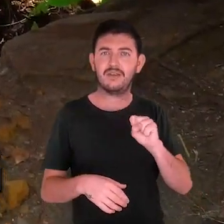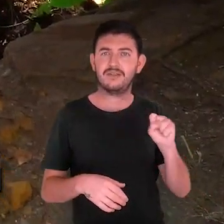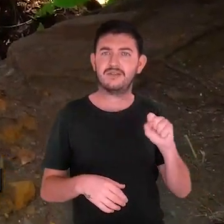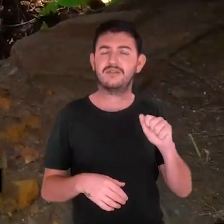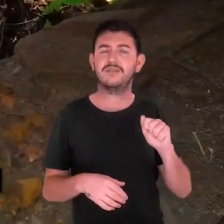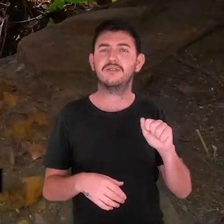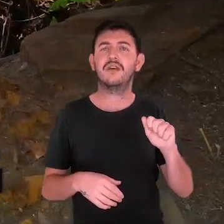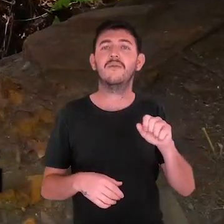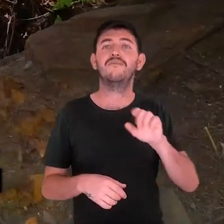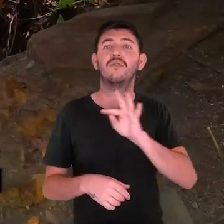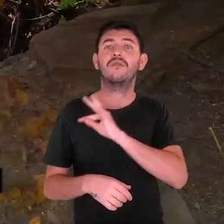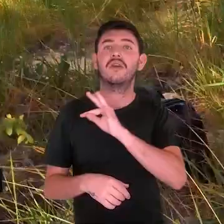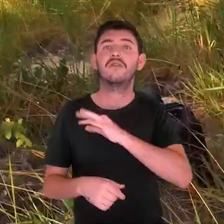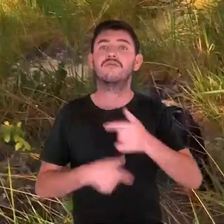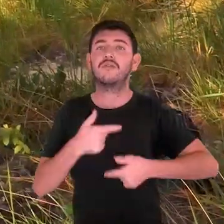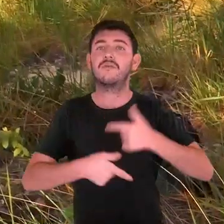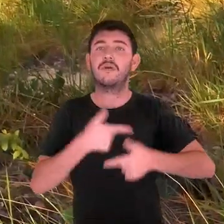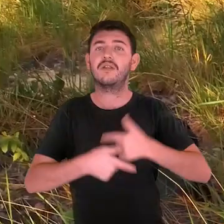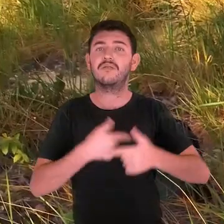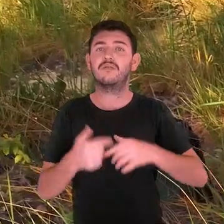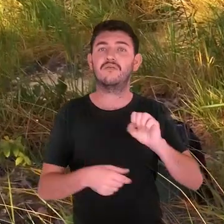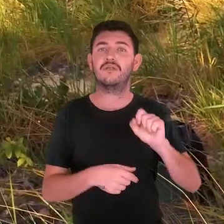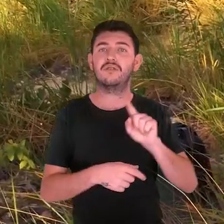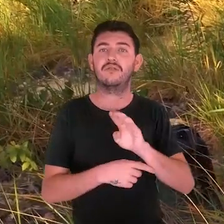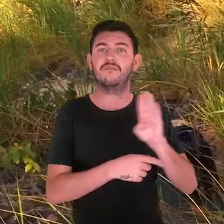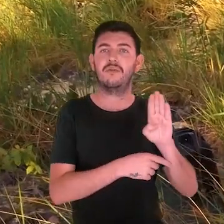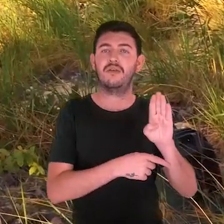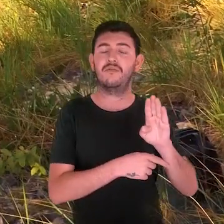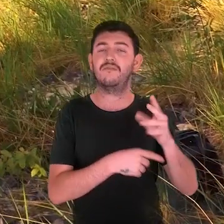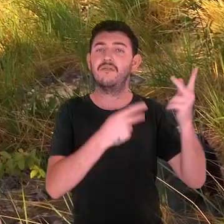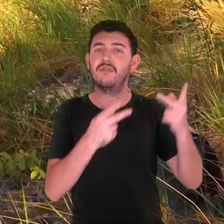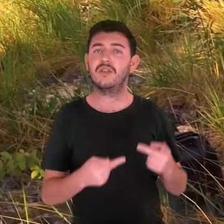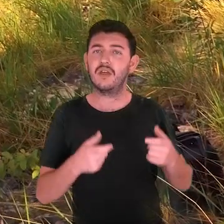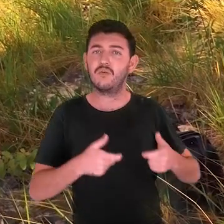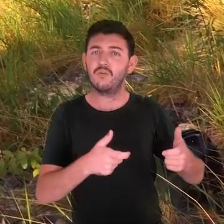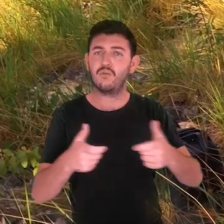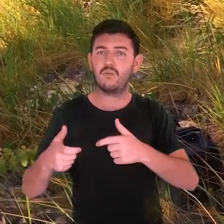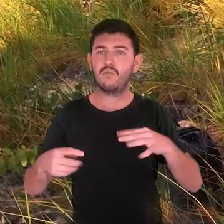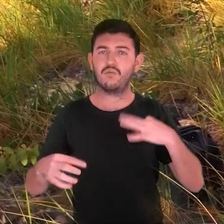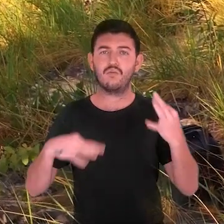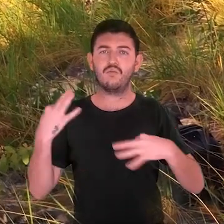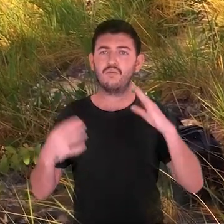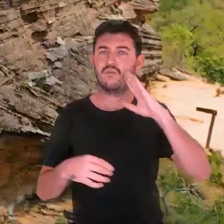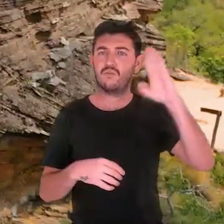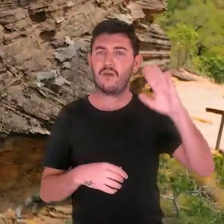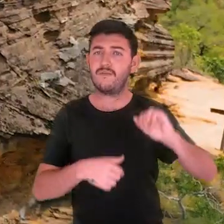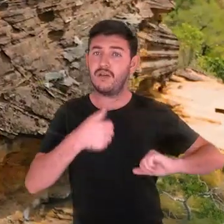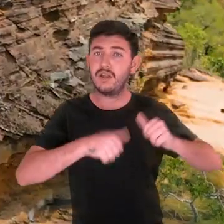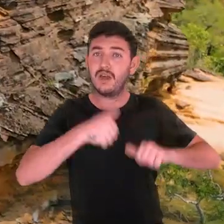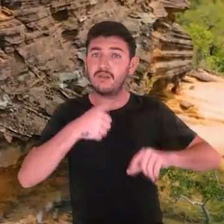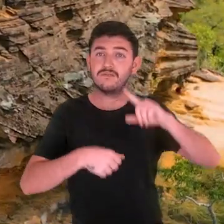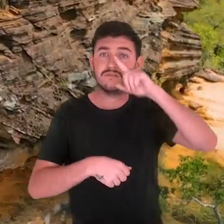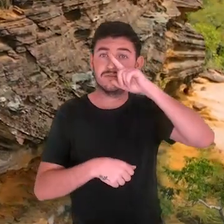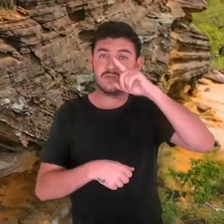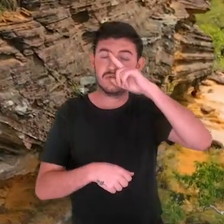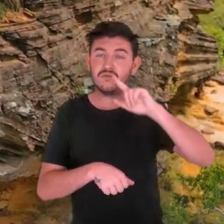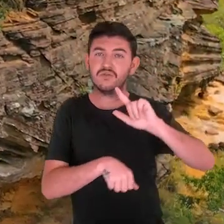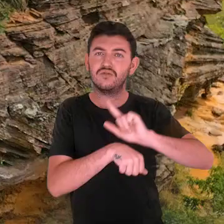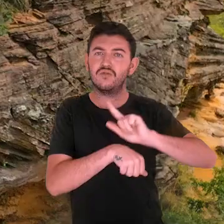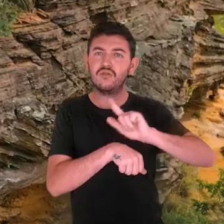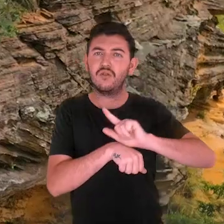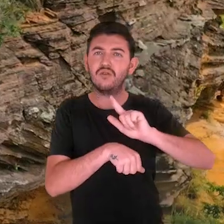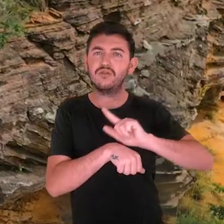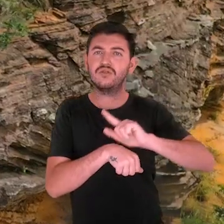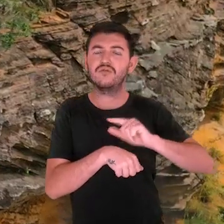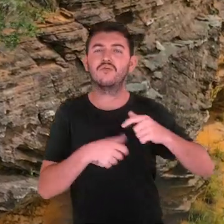do Serviço Geológico do Brasil visitaram os principais atrativos turísticos da região. Foi feita análise dos